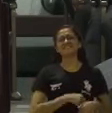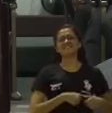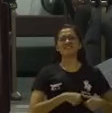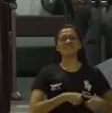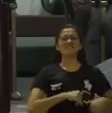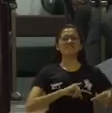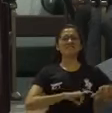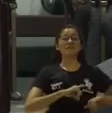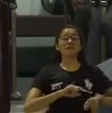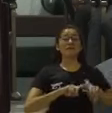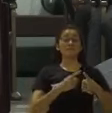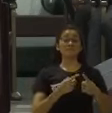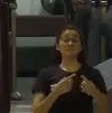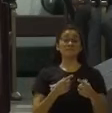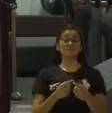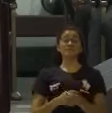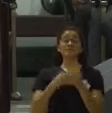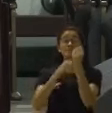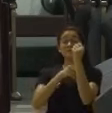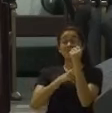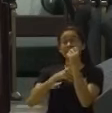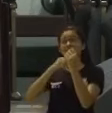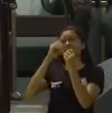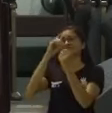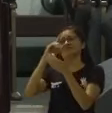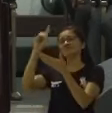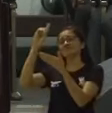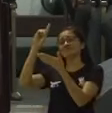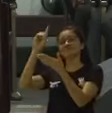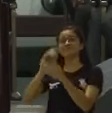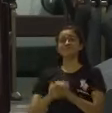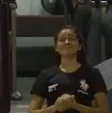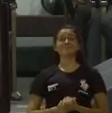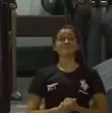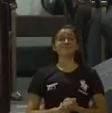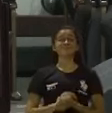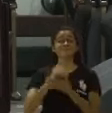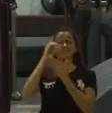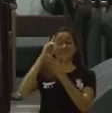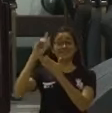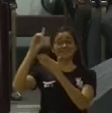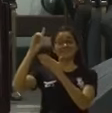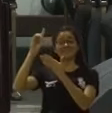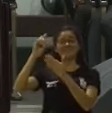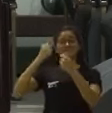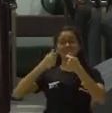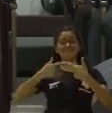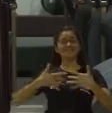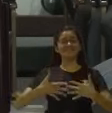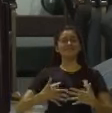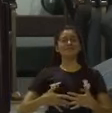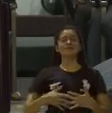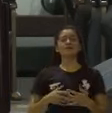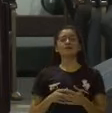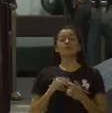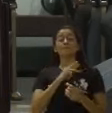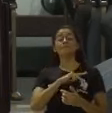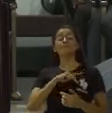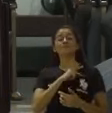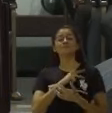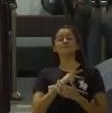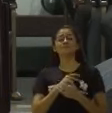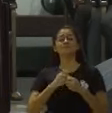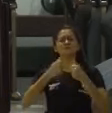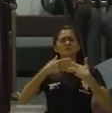o segredo não está em mim, o segredo está nele. Ele vai dizer nisto quando ele fala: eu posso todas as